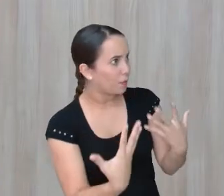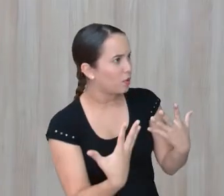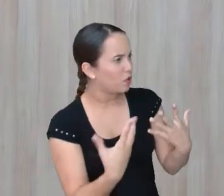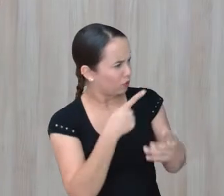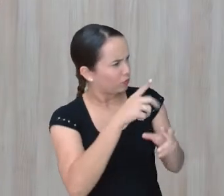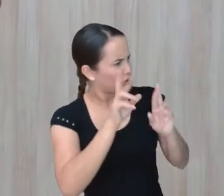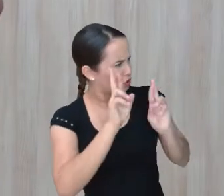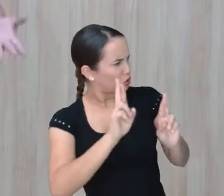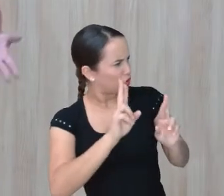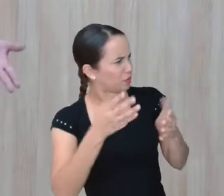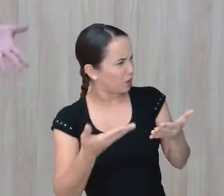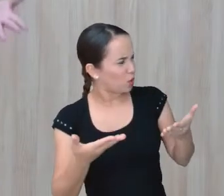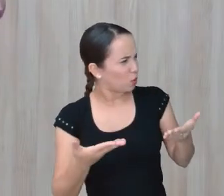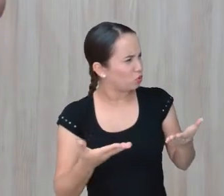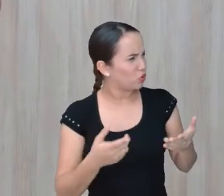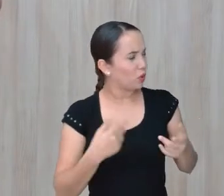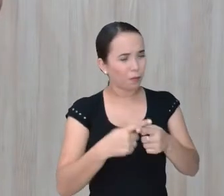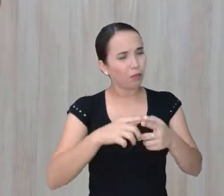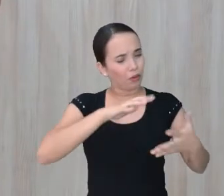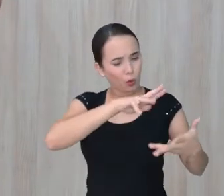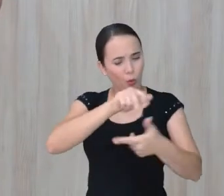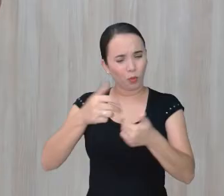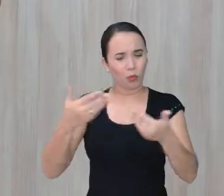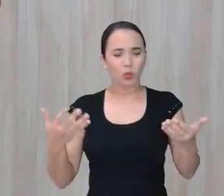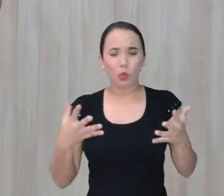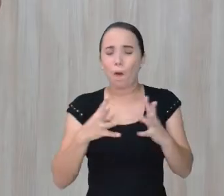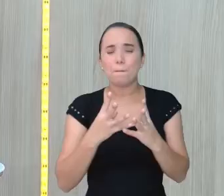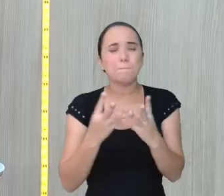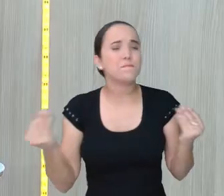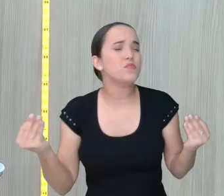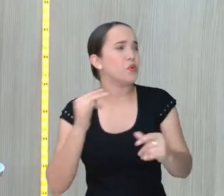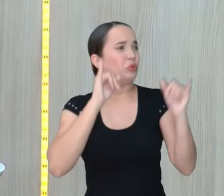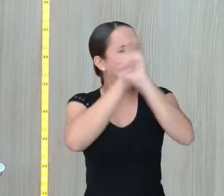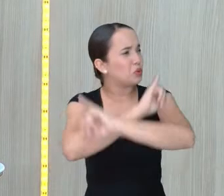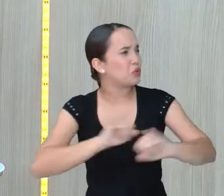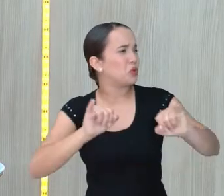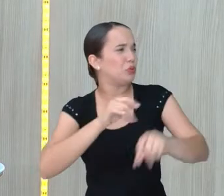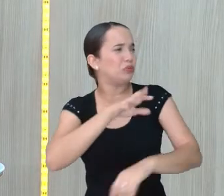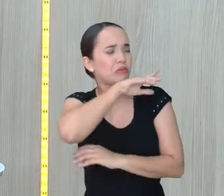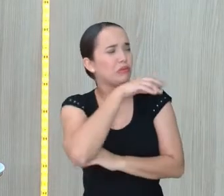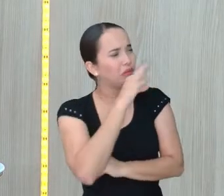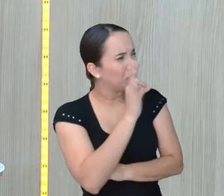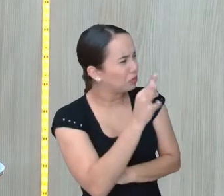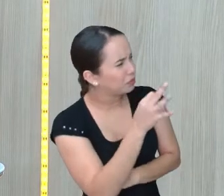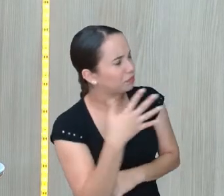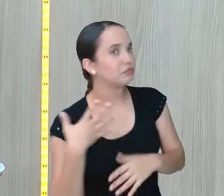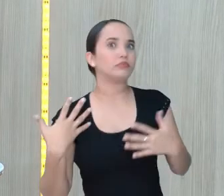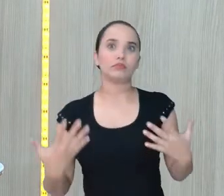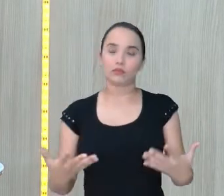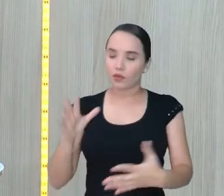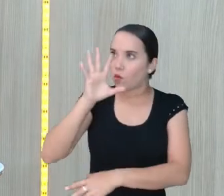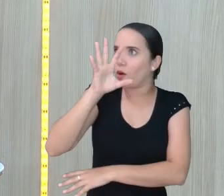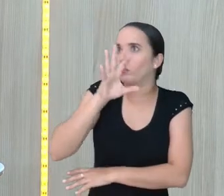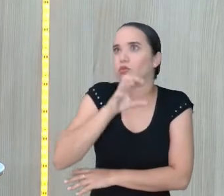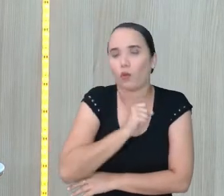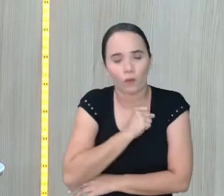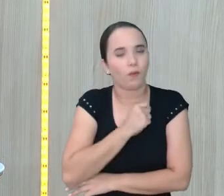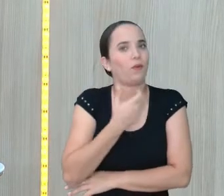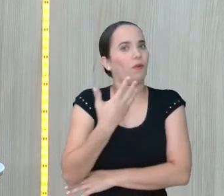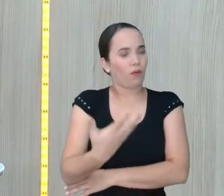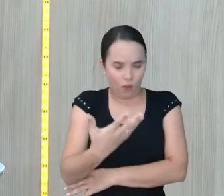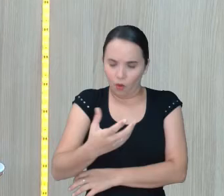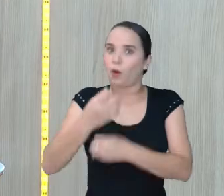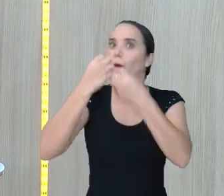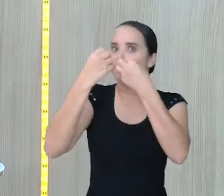mundo hoje traz tanta notícia ruim, não é? Pois é, eu adoraria ler uma notícia boa, viu? Ver notícias boas sempre são